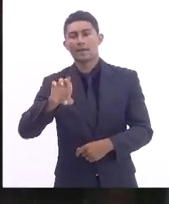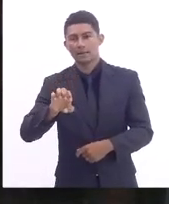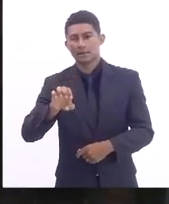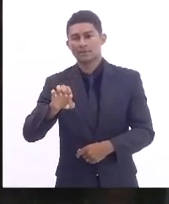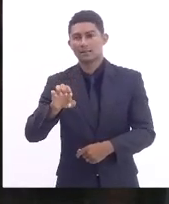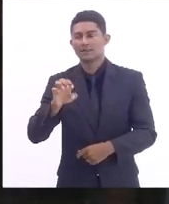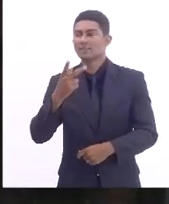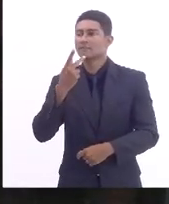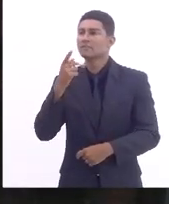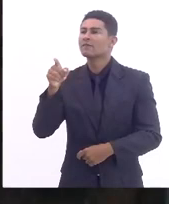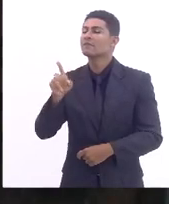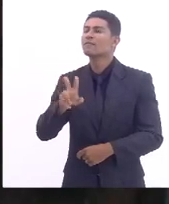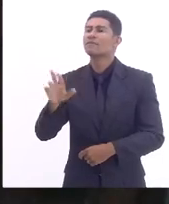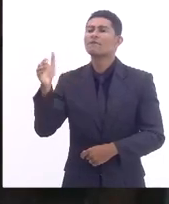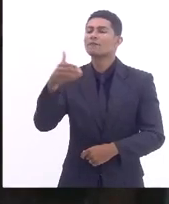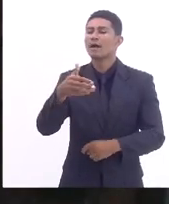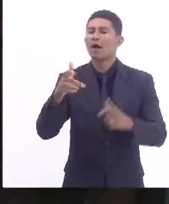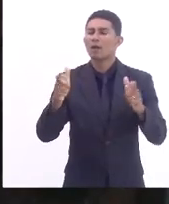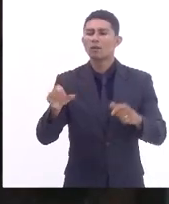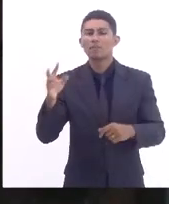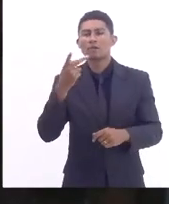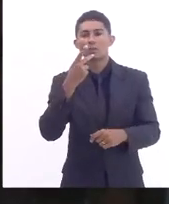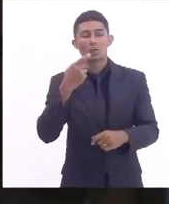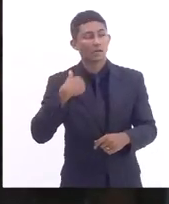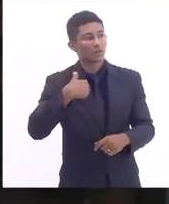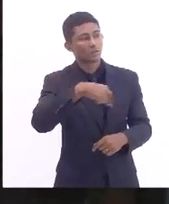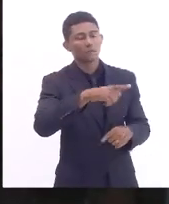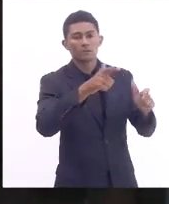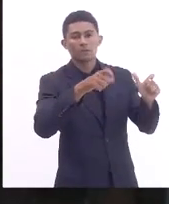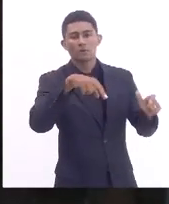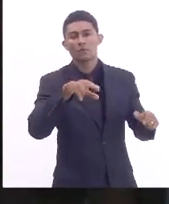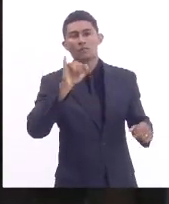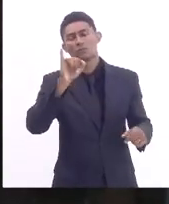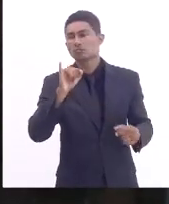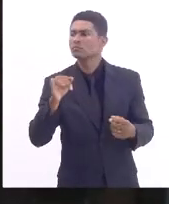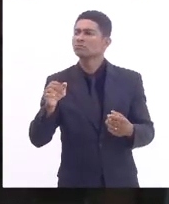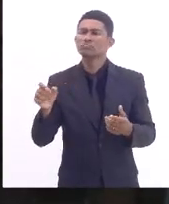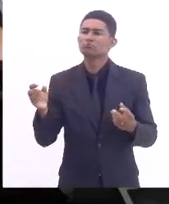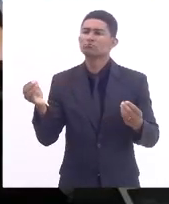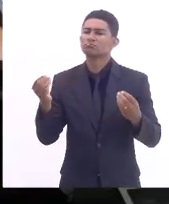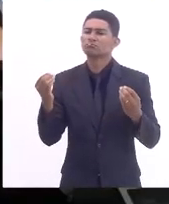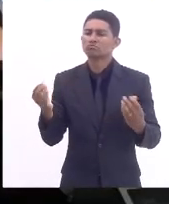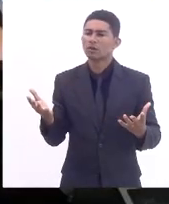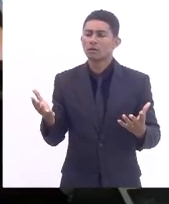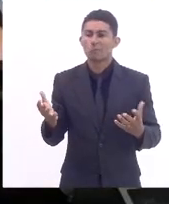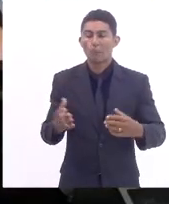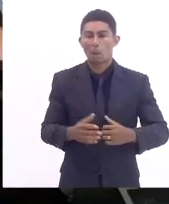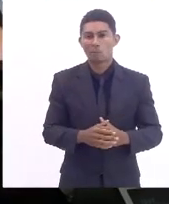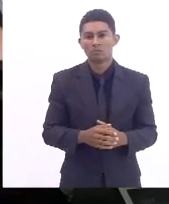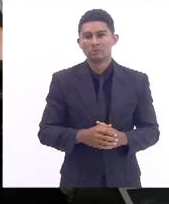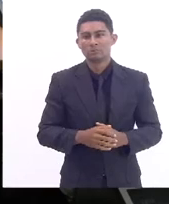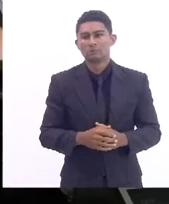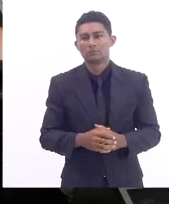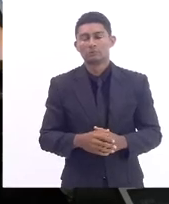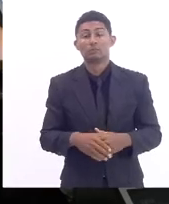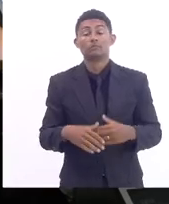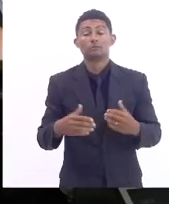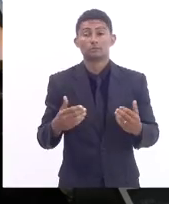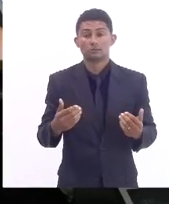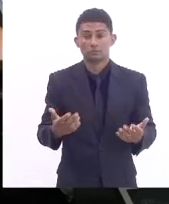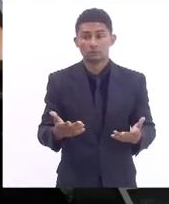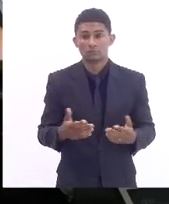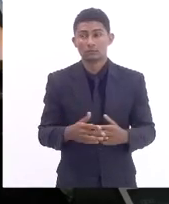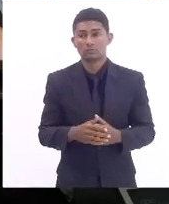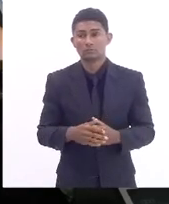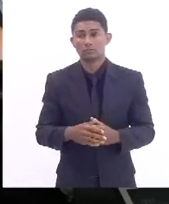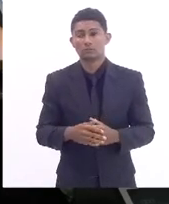a gente chama ele de Bozó for eu vou para Nova Iguaçu fazer o link Nova Iguaçu companheiro Luiz Antônio Marcelo Miranda Amaral